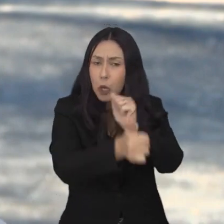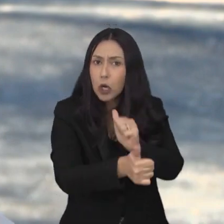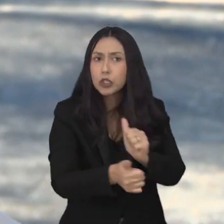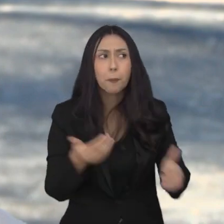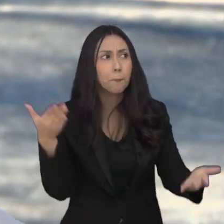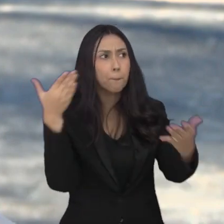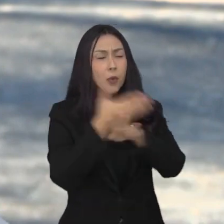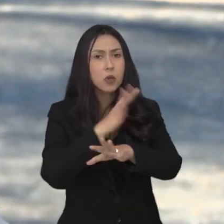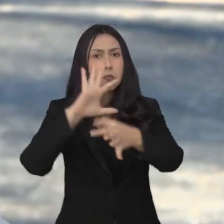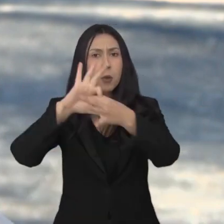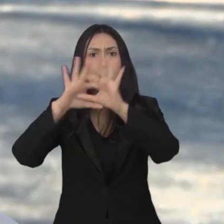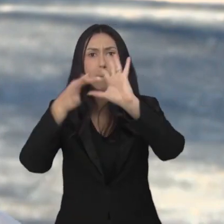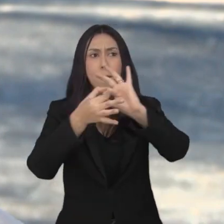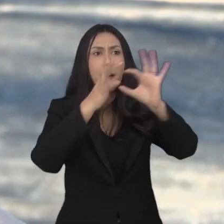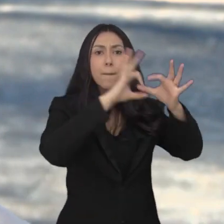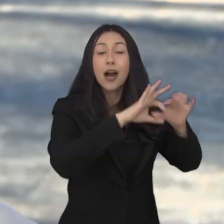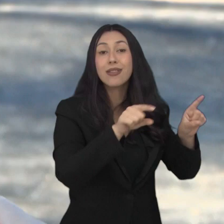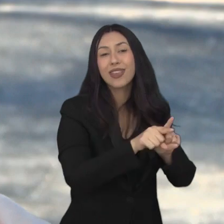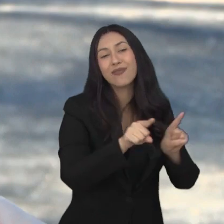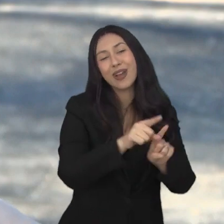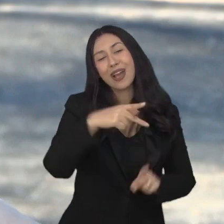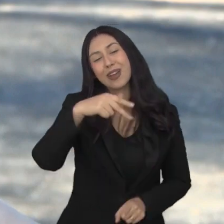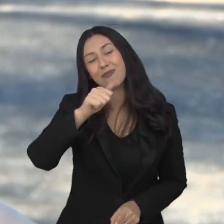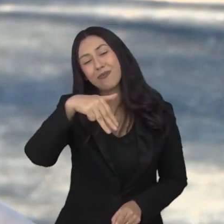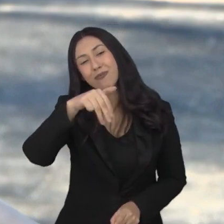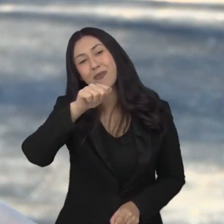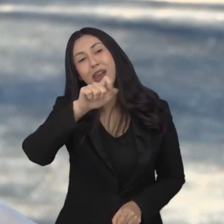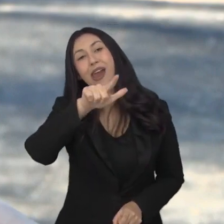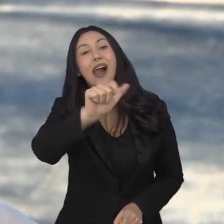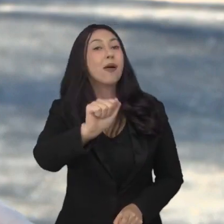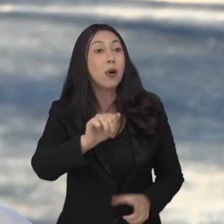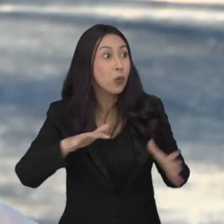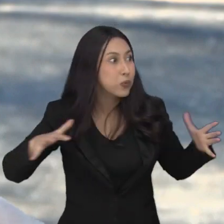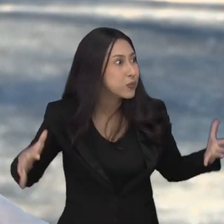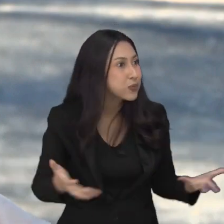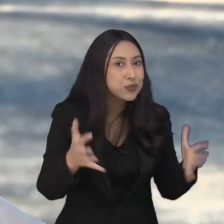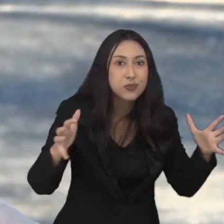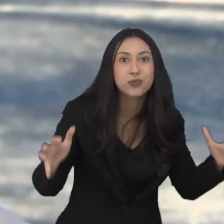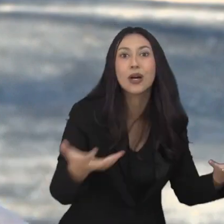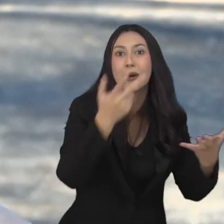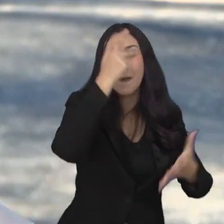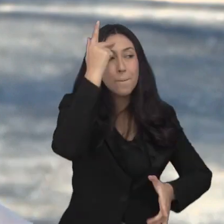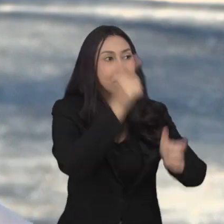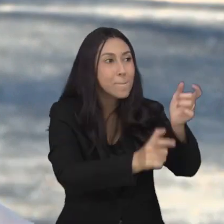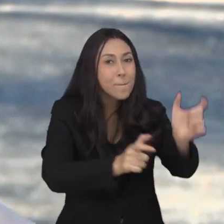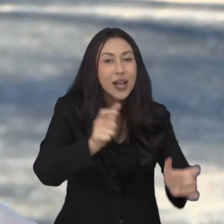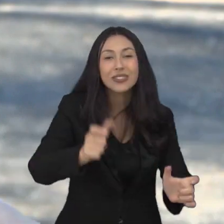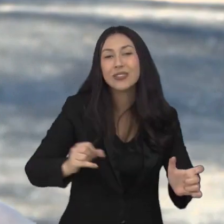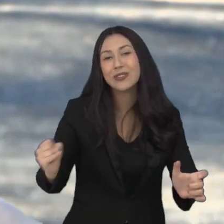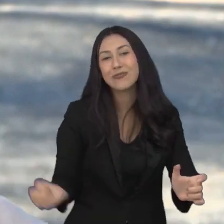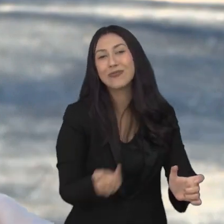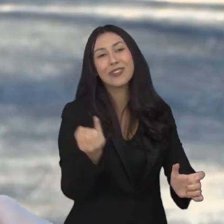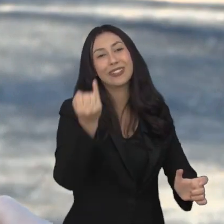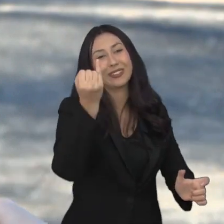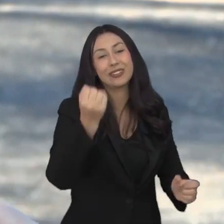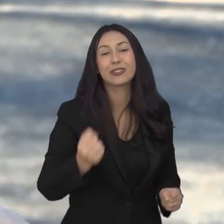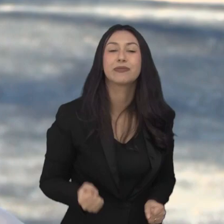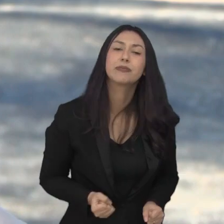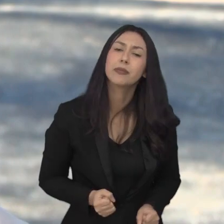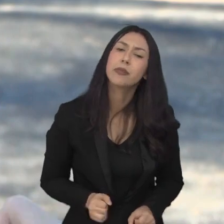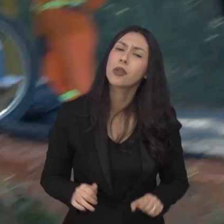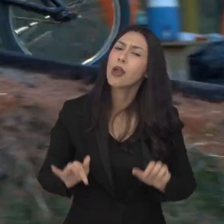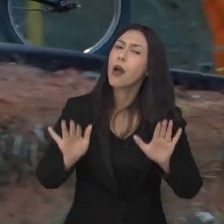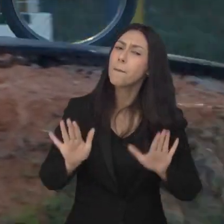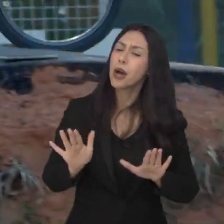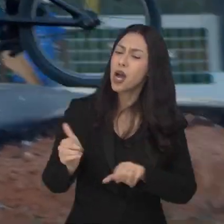atletas performados, olímpicos, e a Pamela com certeza arrasta uma galera muito importante aí para o